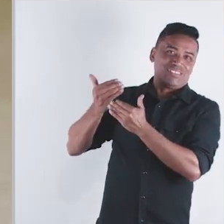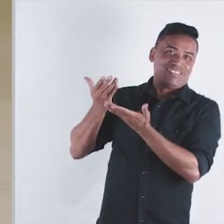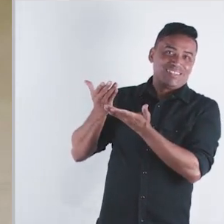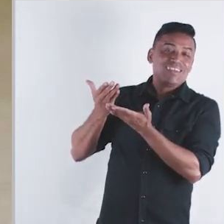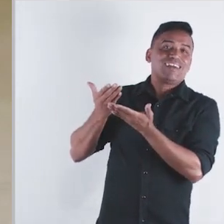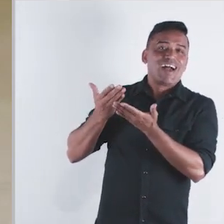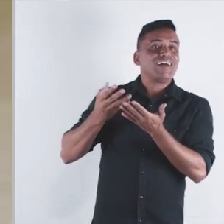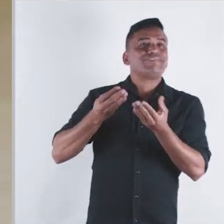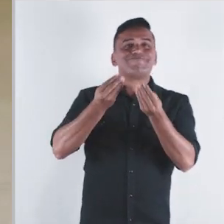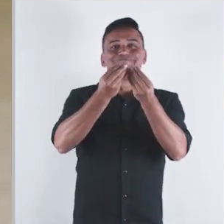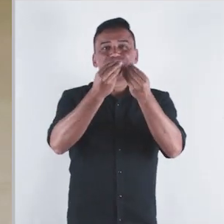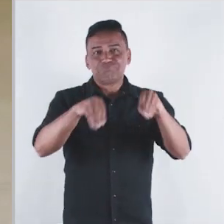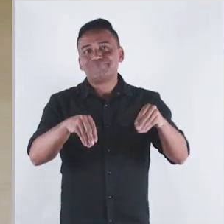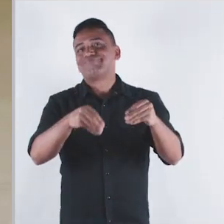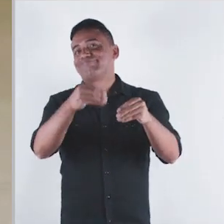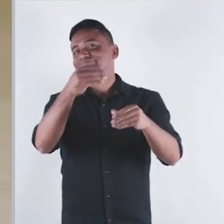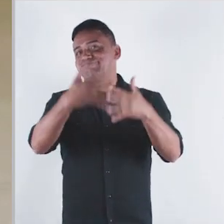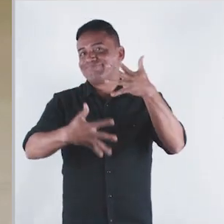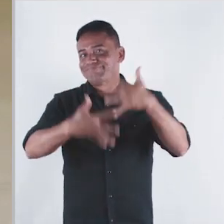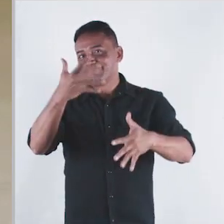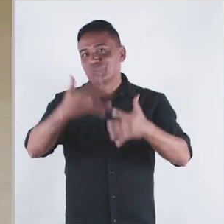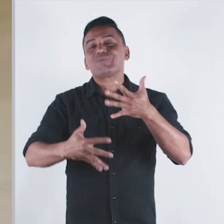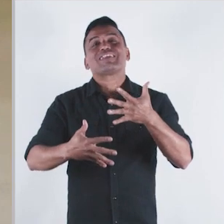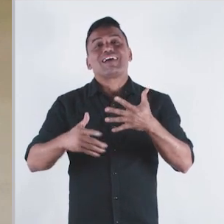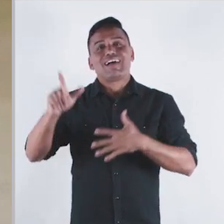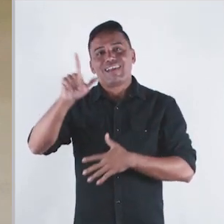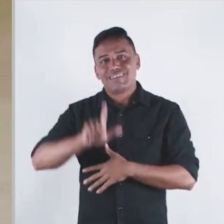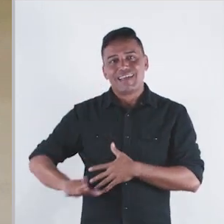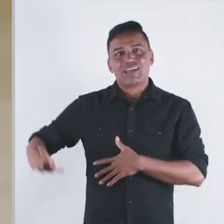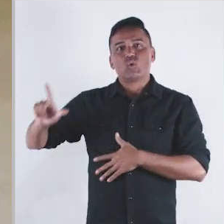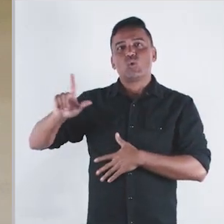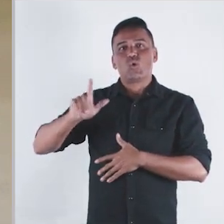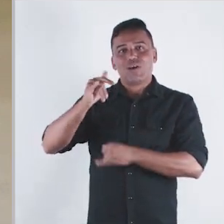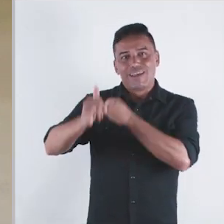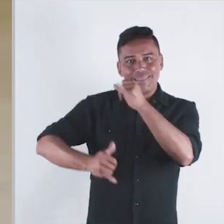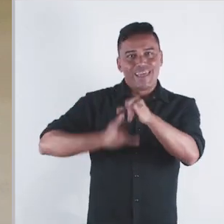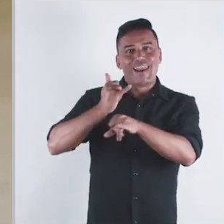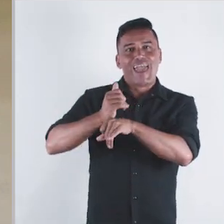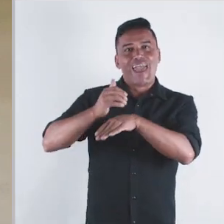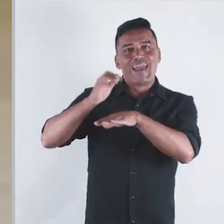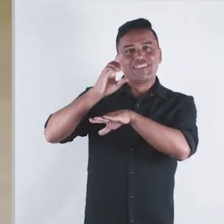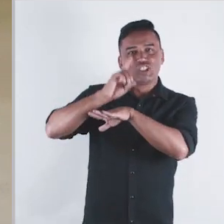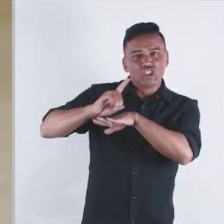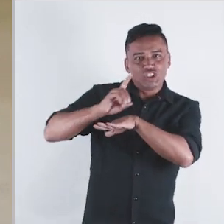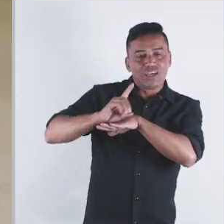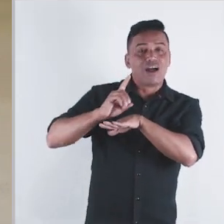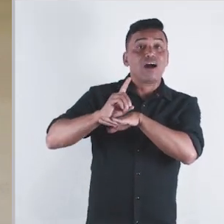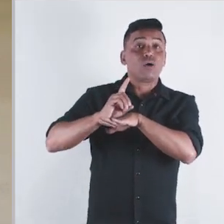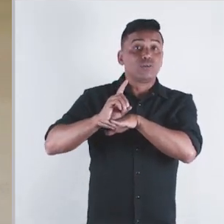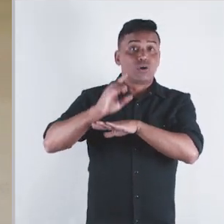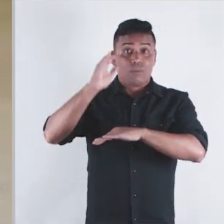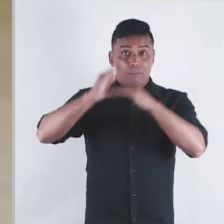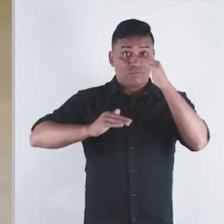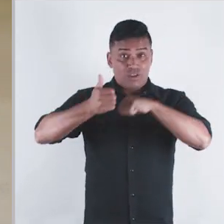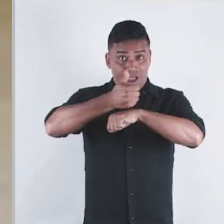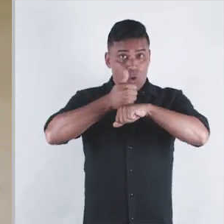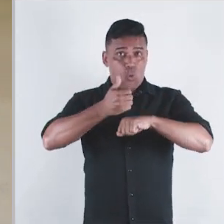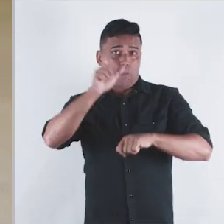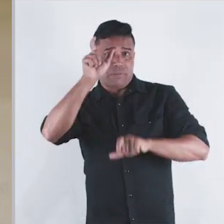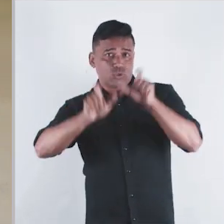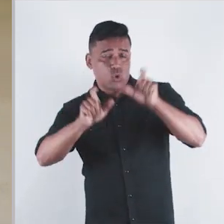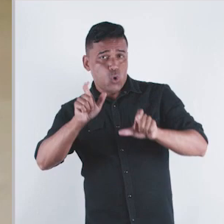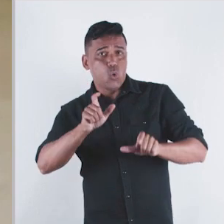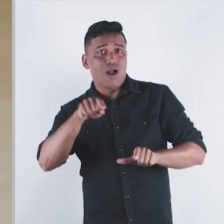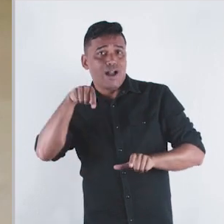isso impacta na produção da literatura digital. A gente já falou, então, né, que os autores no Brasil